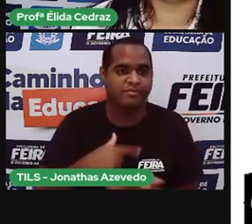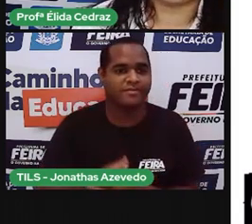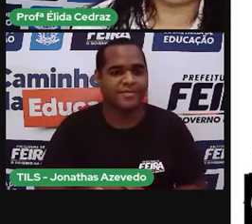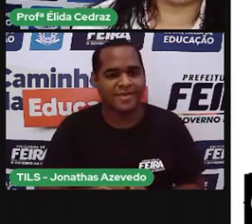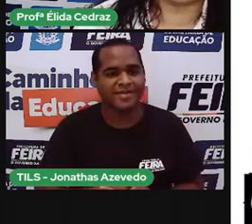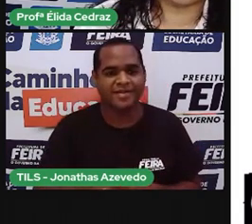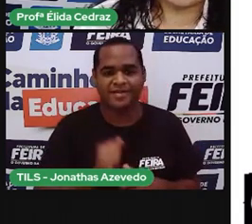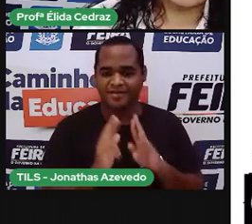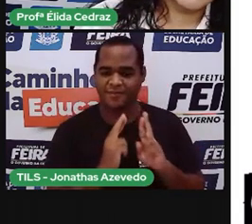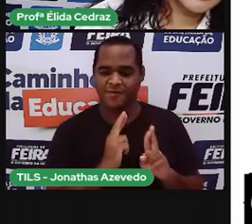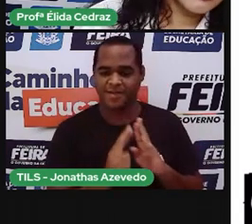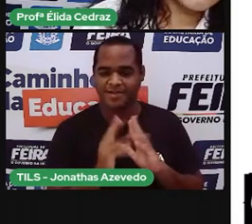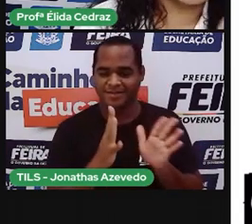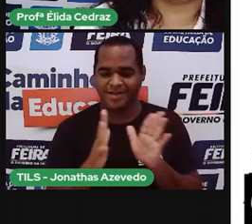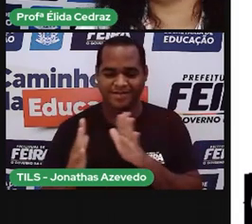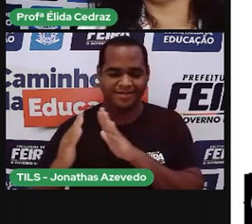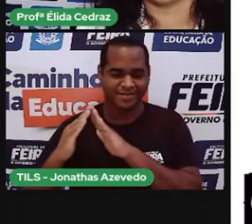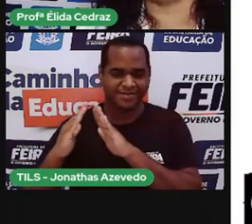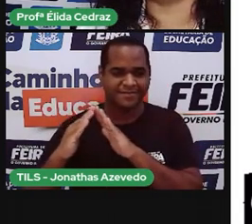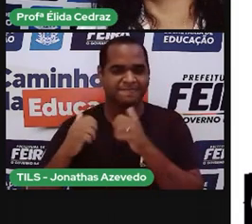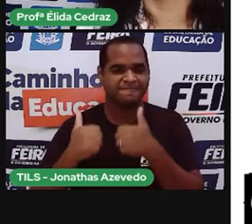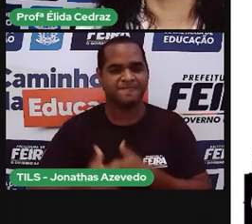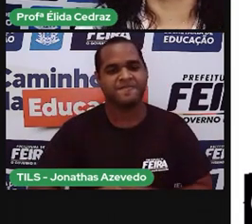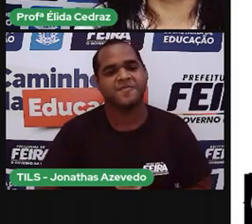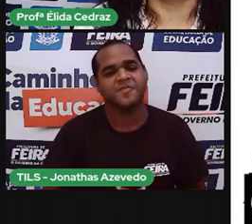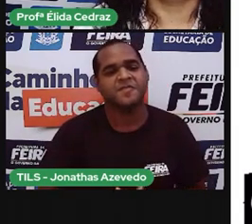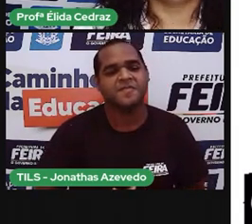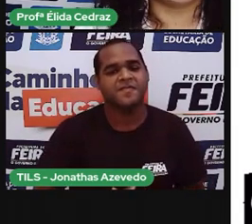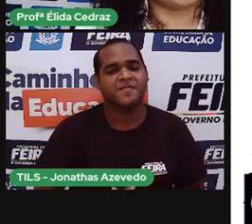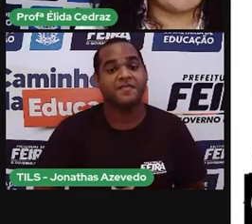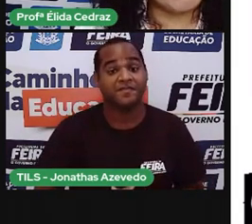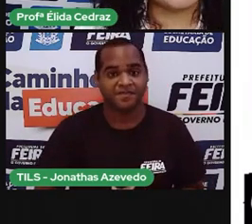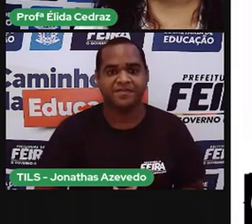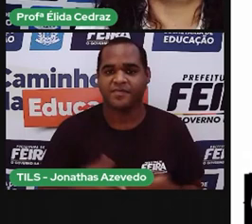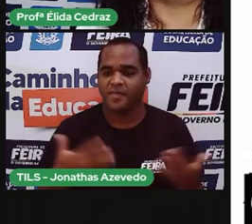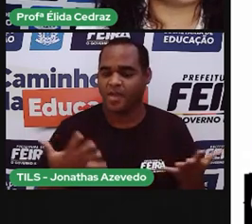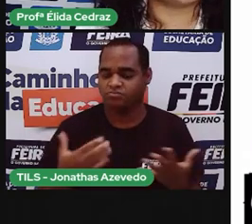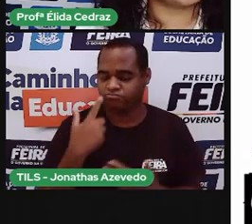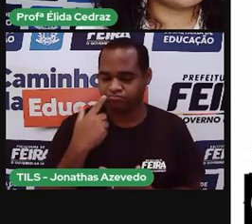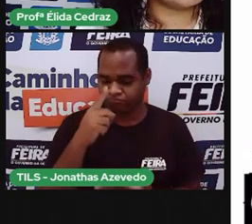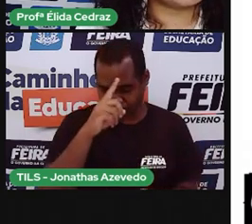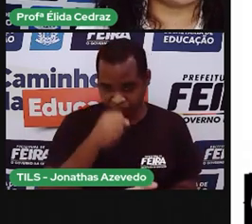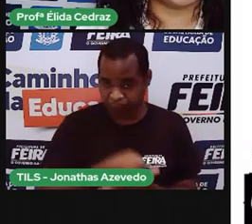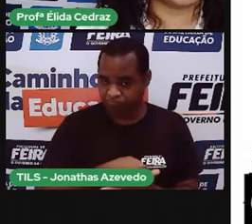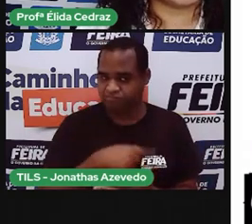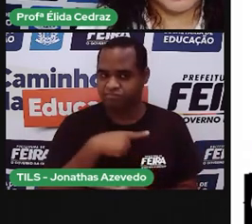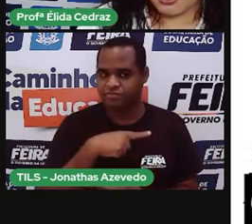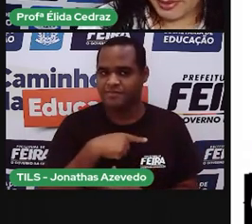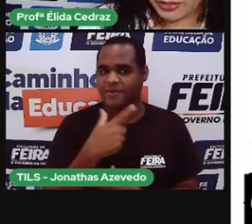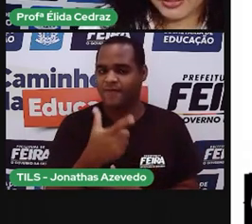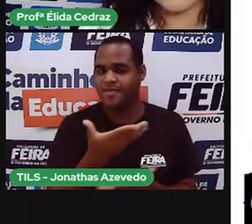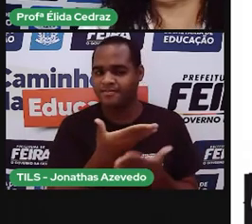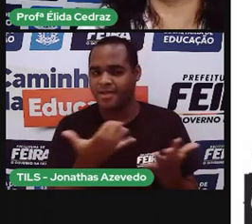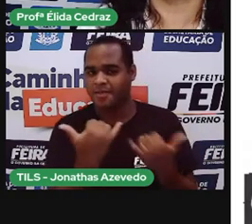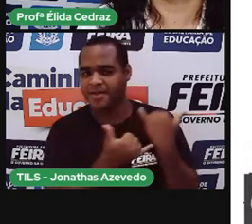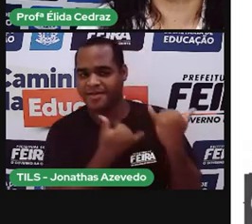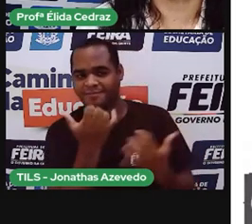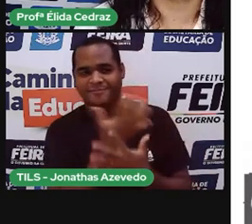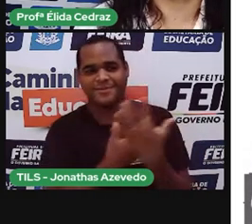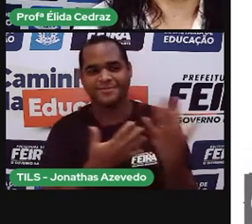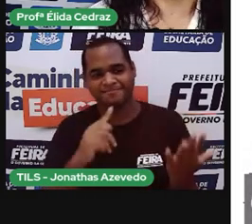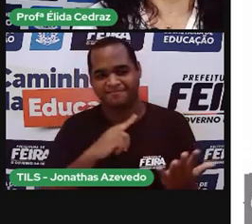foi a atividade que você fez aí, na sua casa. E eu aposto que vocês brincaram e cantaram